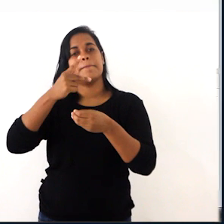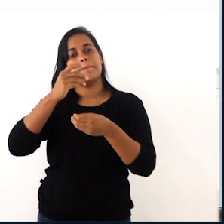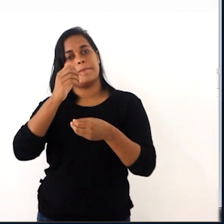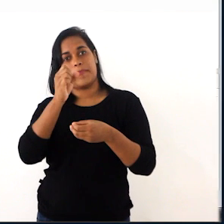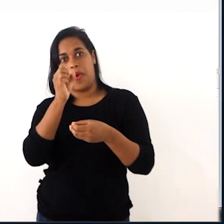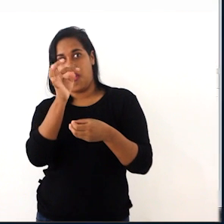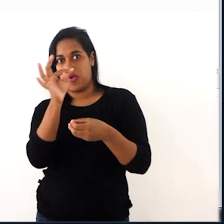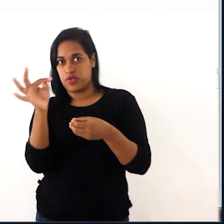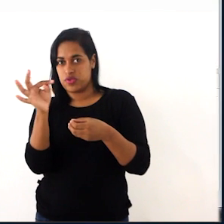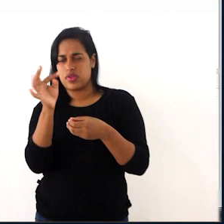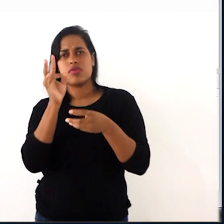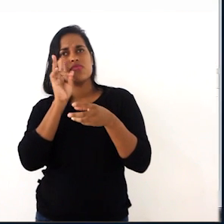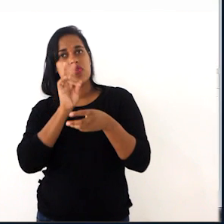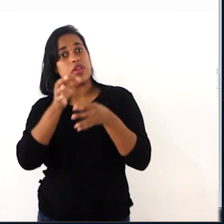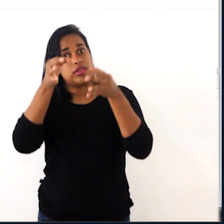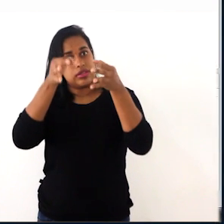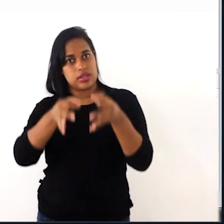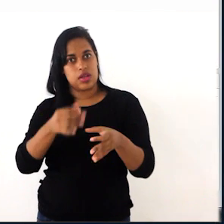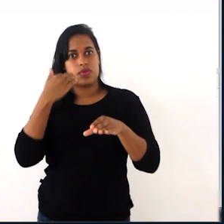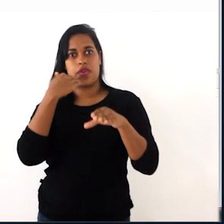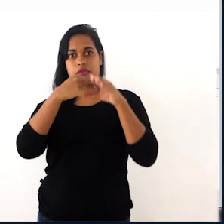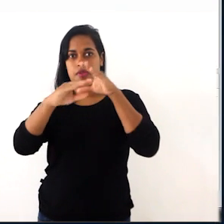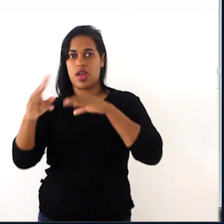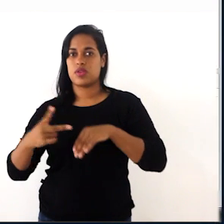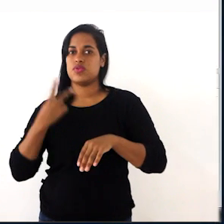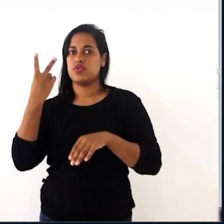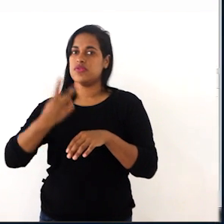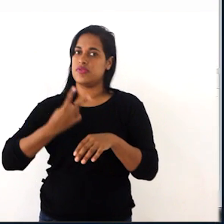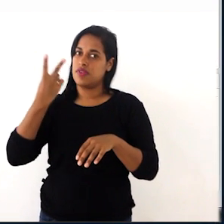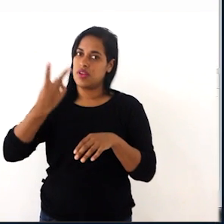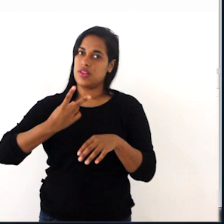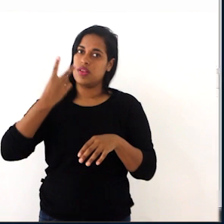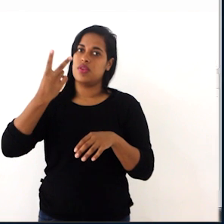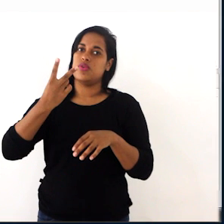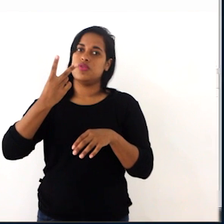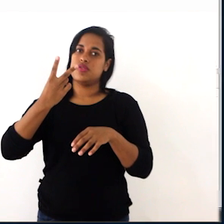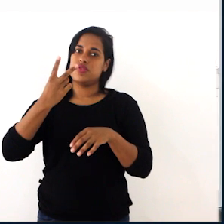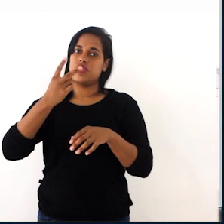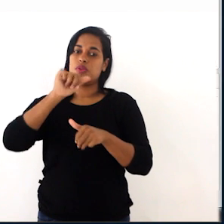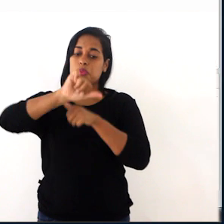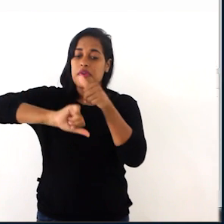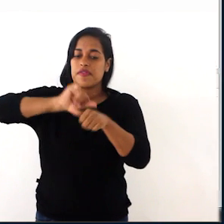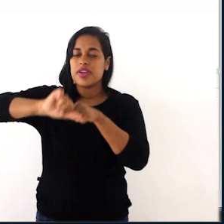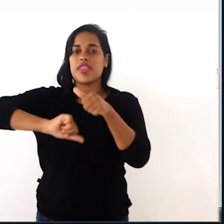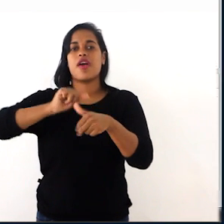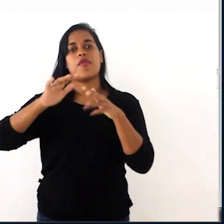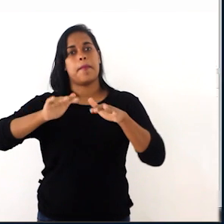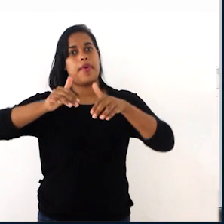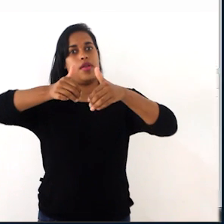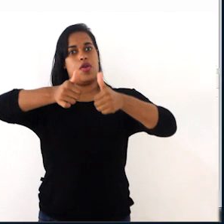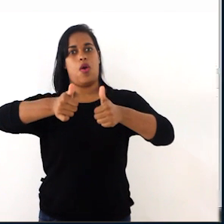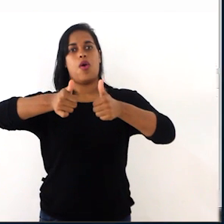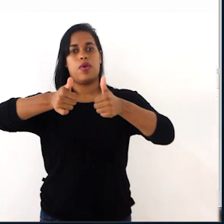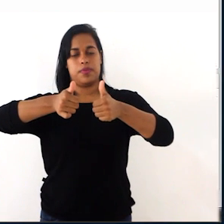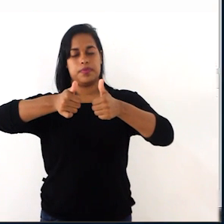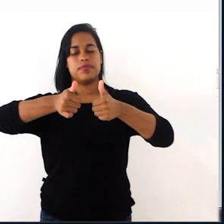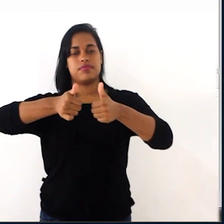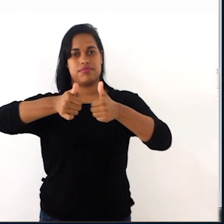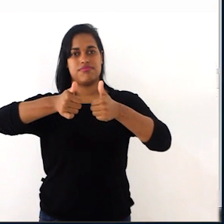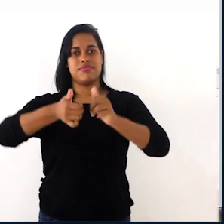verificado, vamos colocar esses valores em um lugar mais, uma variável melhor de ser tratada.